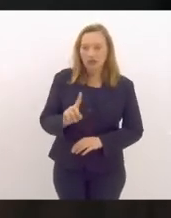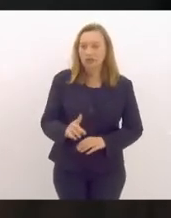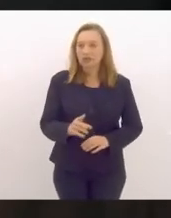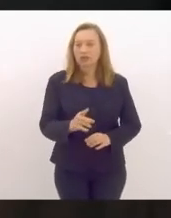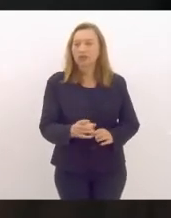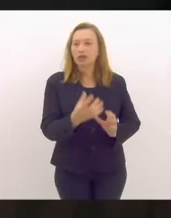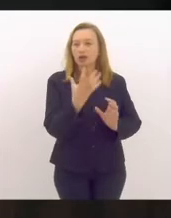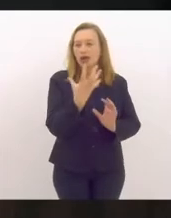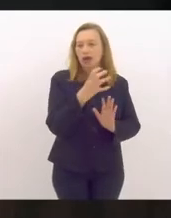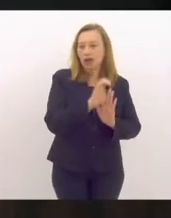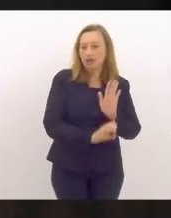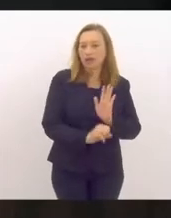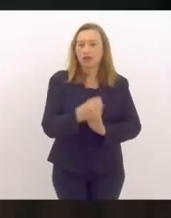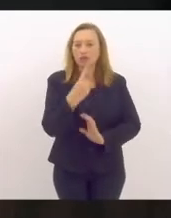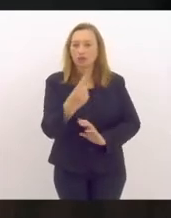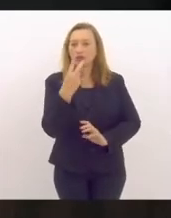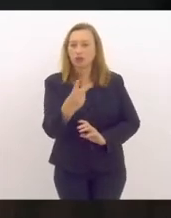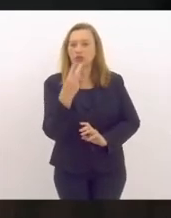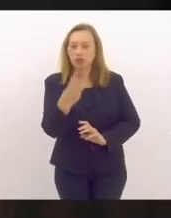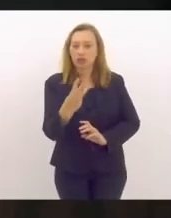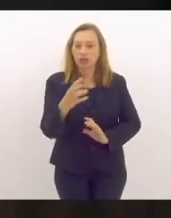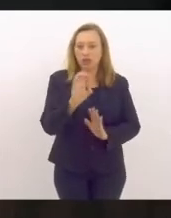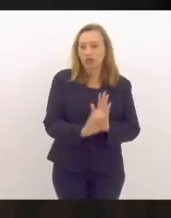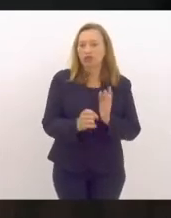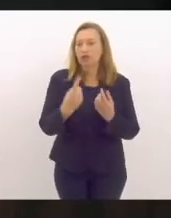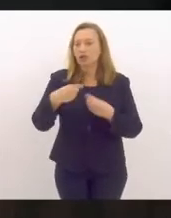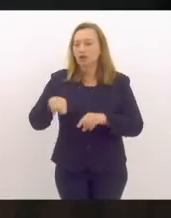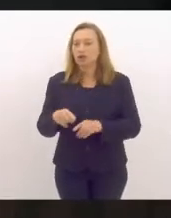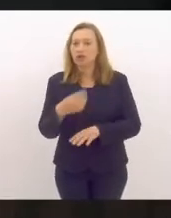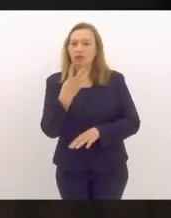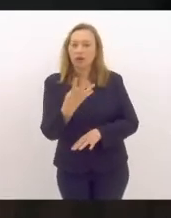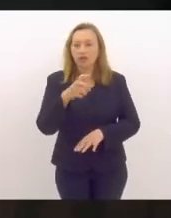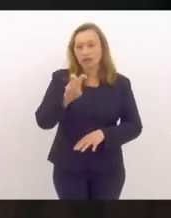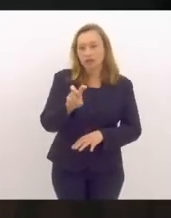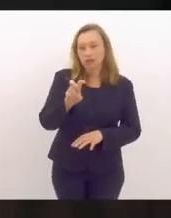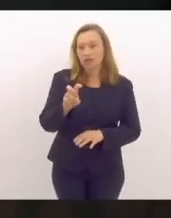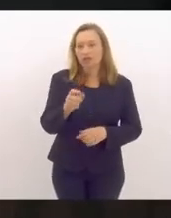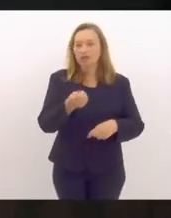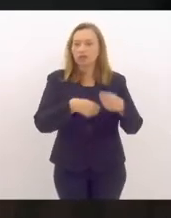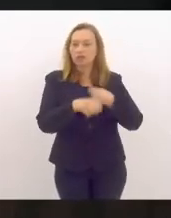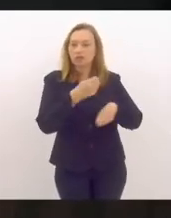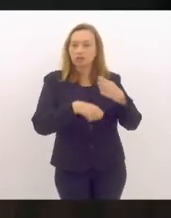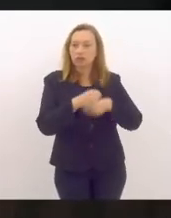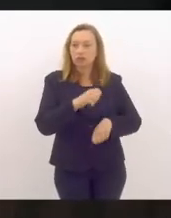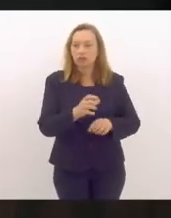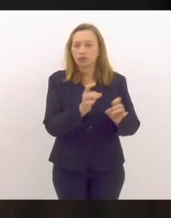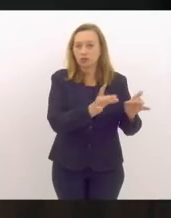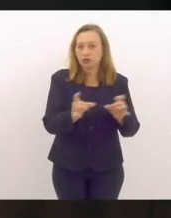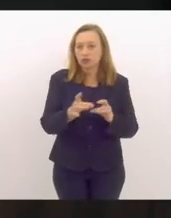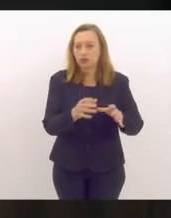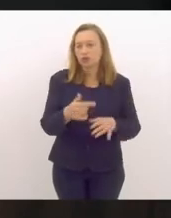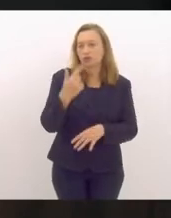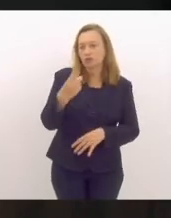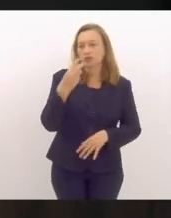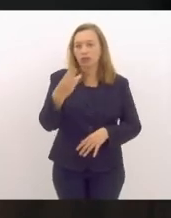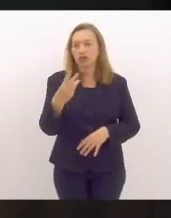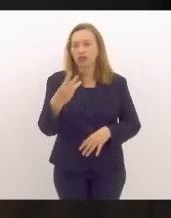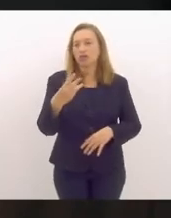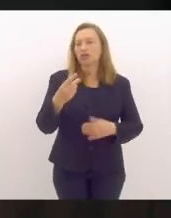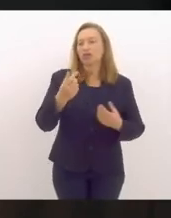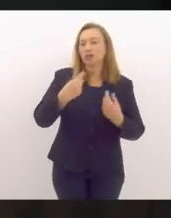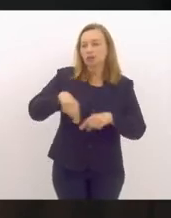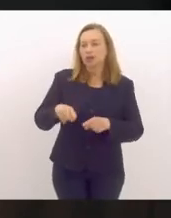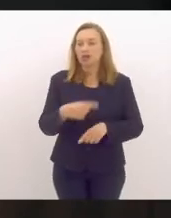emendas 1, 2 e 3. Contrário às emendas 4 e 5. De economia e do comércio, favorável às emendas 1, 2 e 3 e contrário 4 e